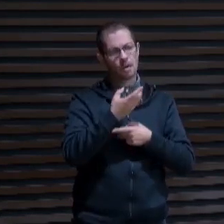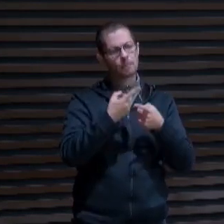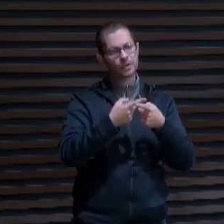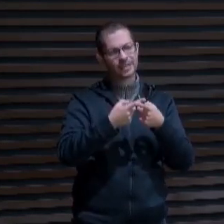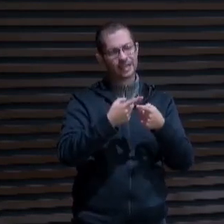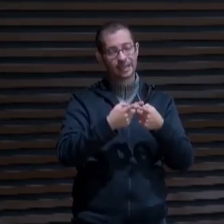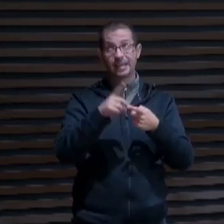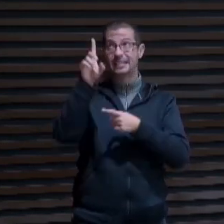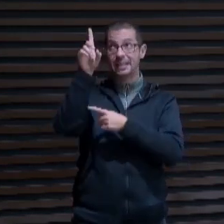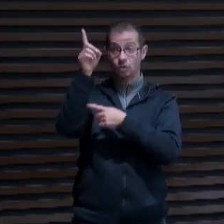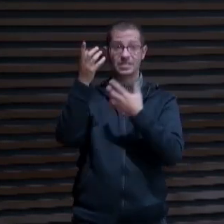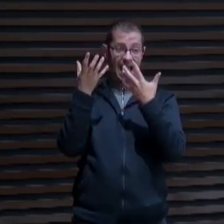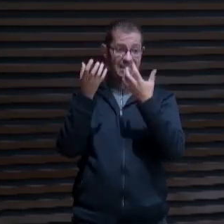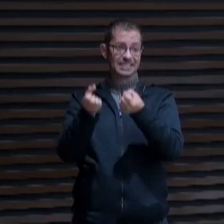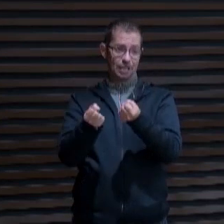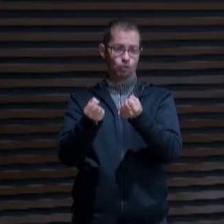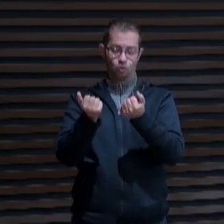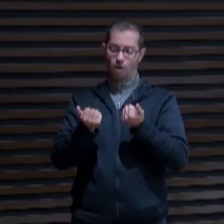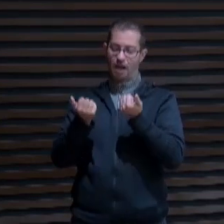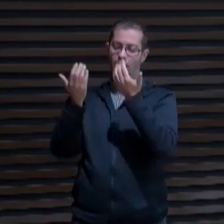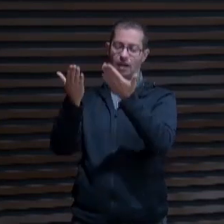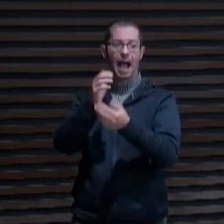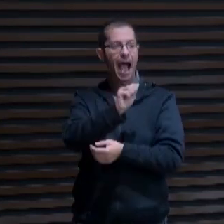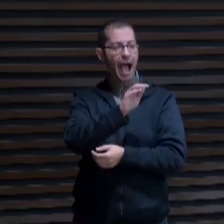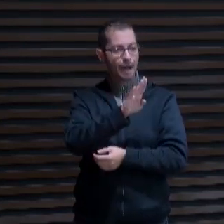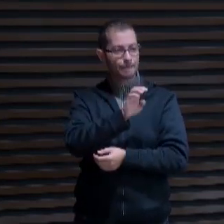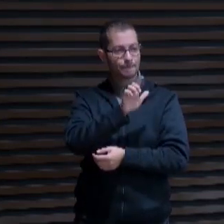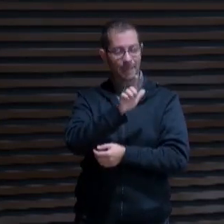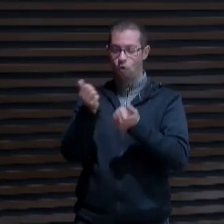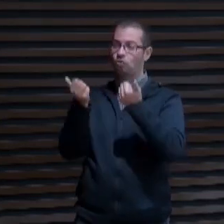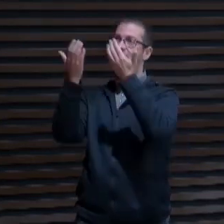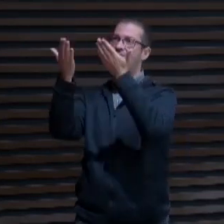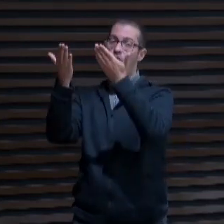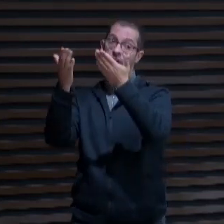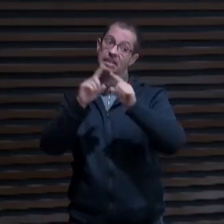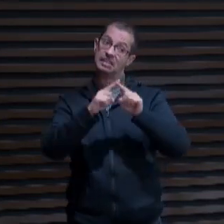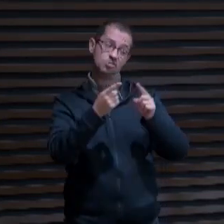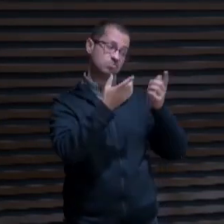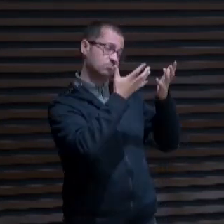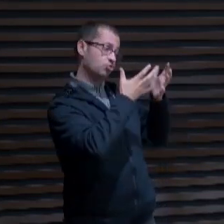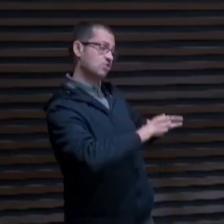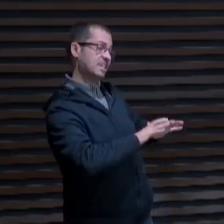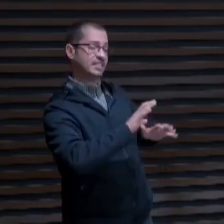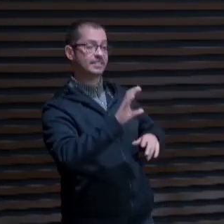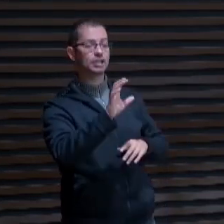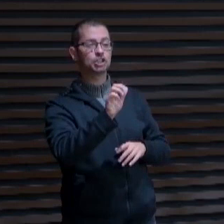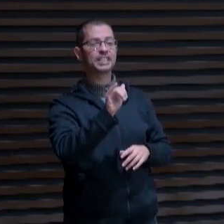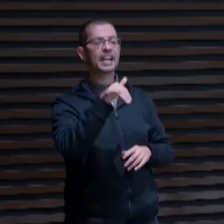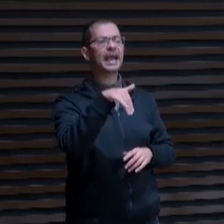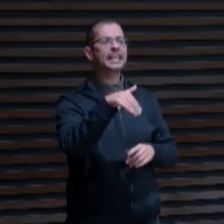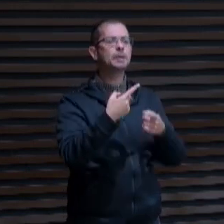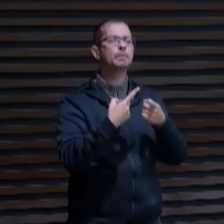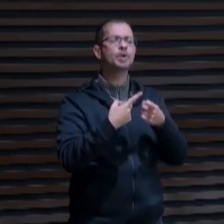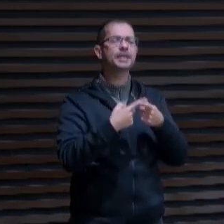aceitou a oferta de Abel e não aceitou a de Caim? Eu creio que pelo menos 3 diferenças nós podemos notar nisso. A